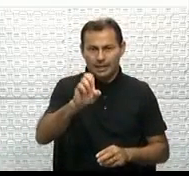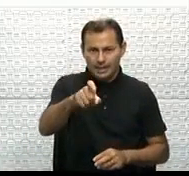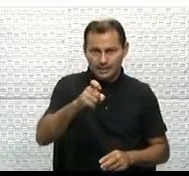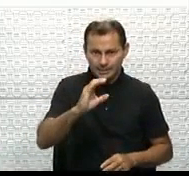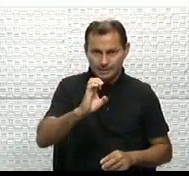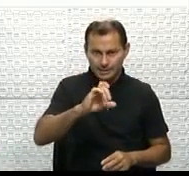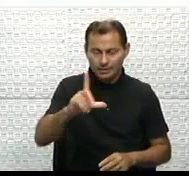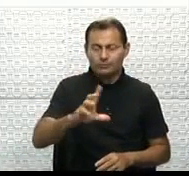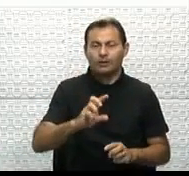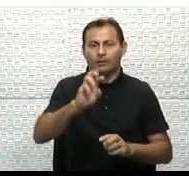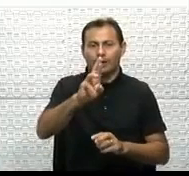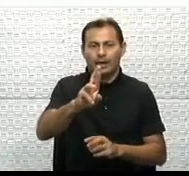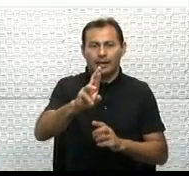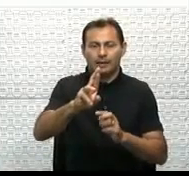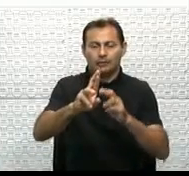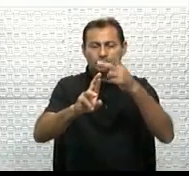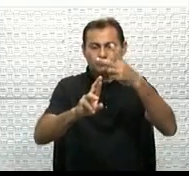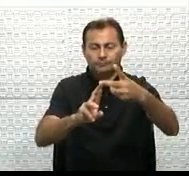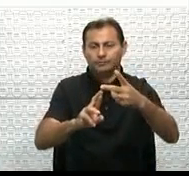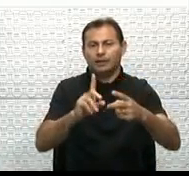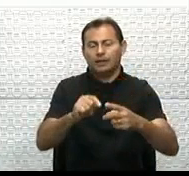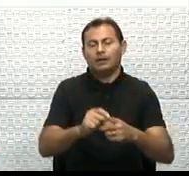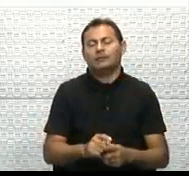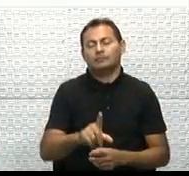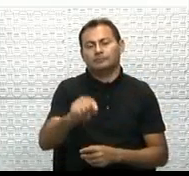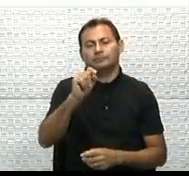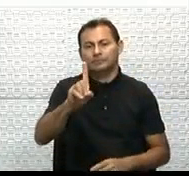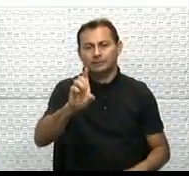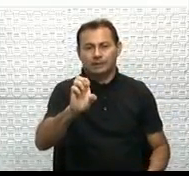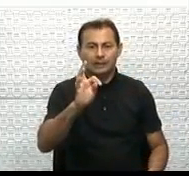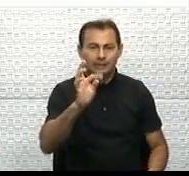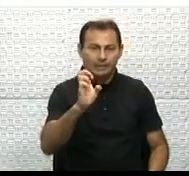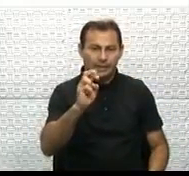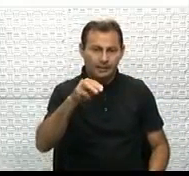R ao quadrado, aquilo é o coeficiente de determinação.